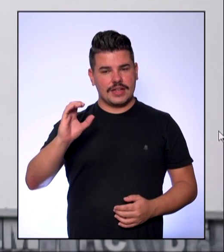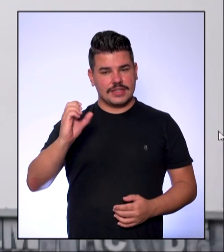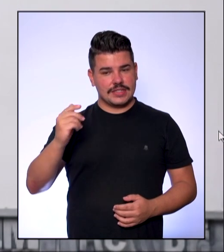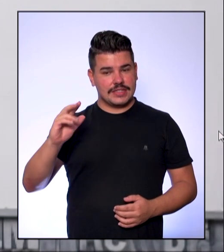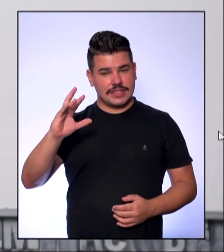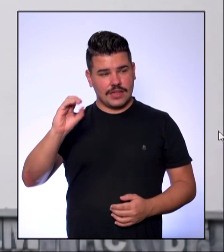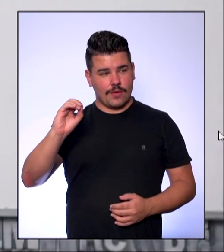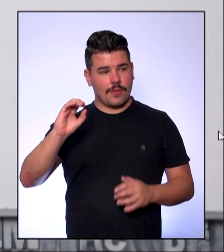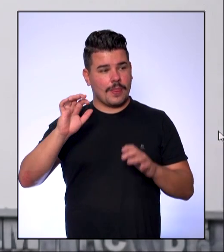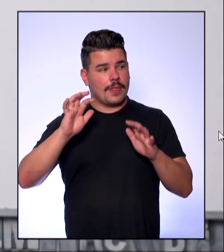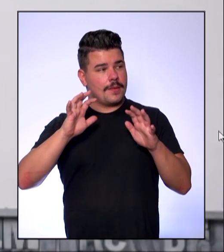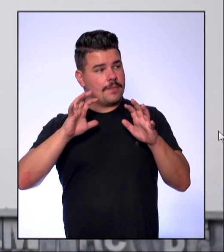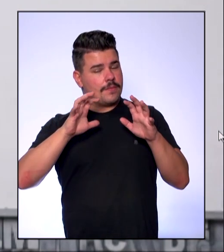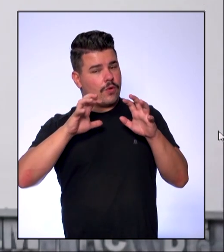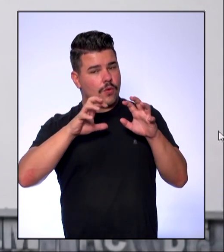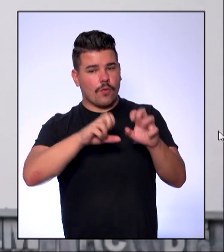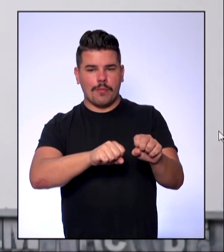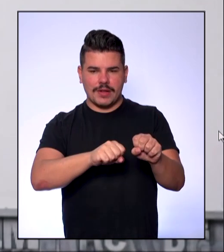da América,